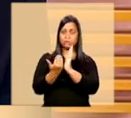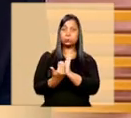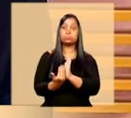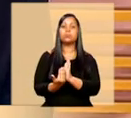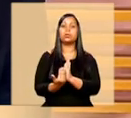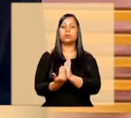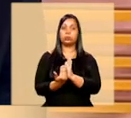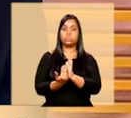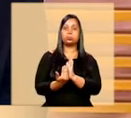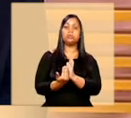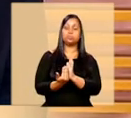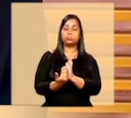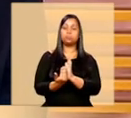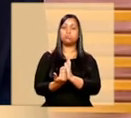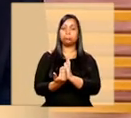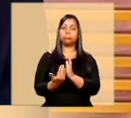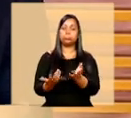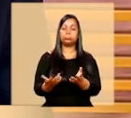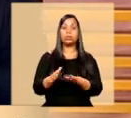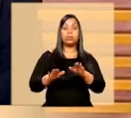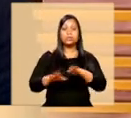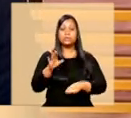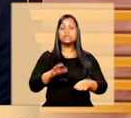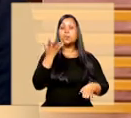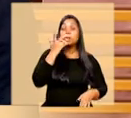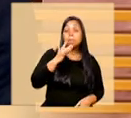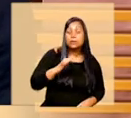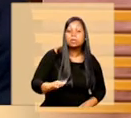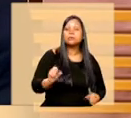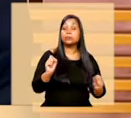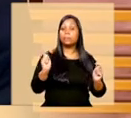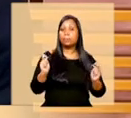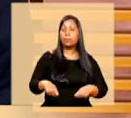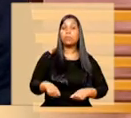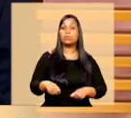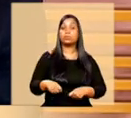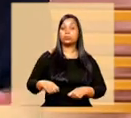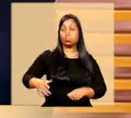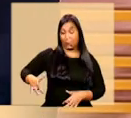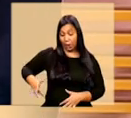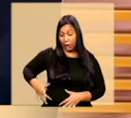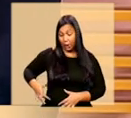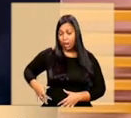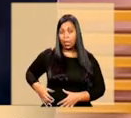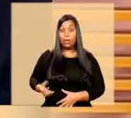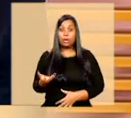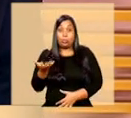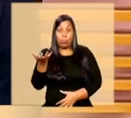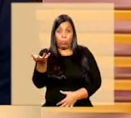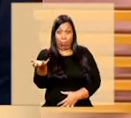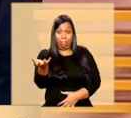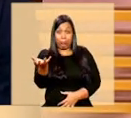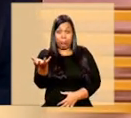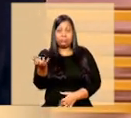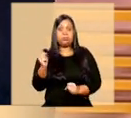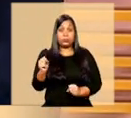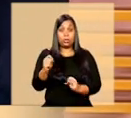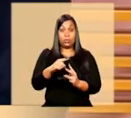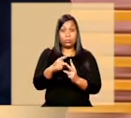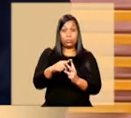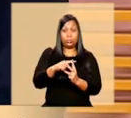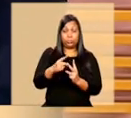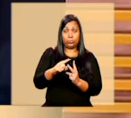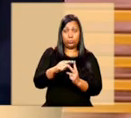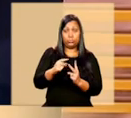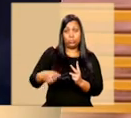proporções do tamanho da criança e do adulto. Por exemplo, às vezes uma criança pode doar o rim para um adulto. No caso, são colocados 2